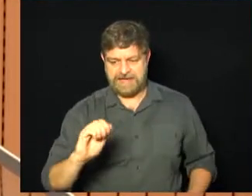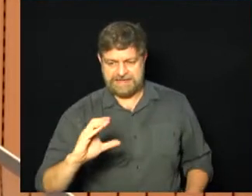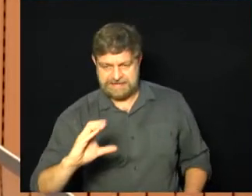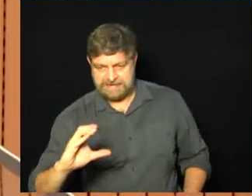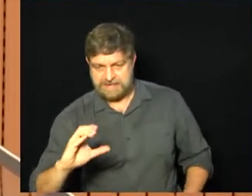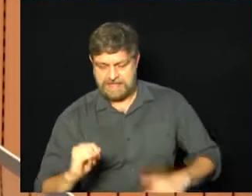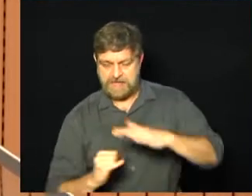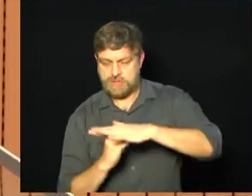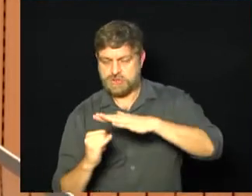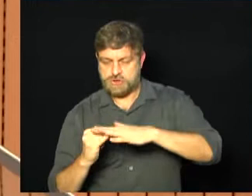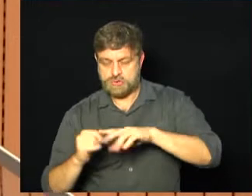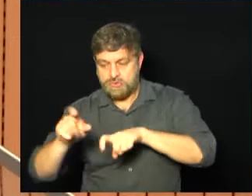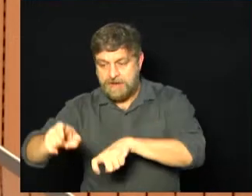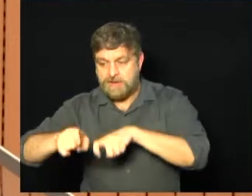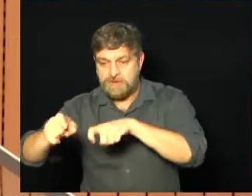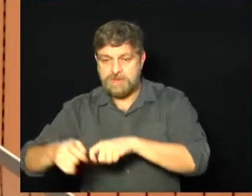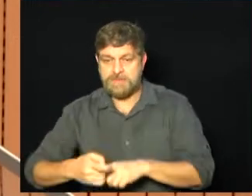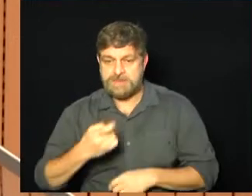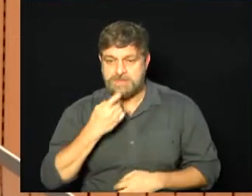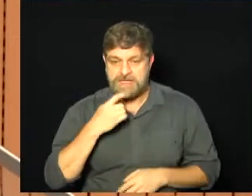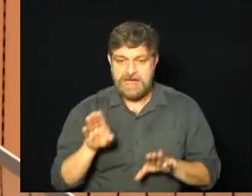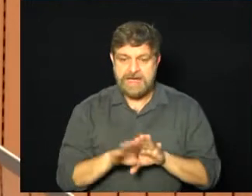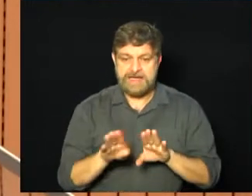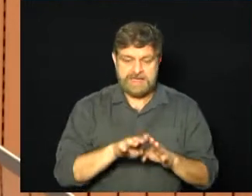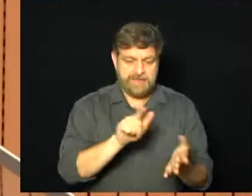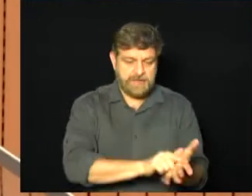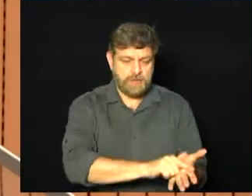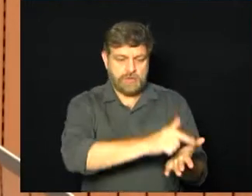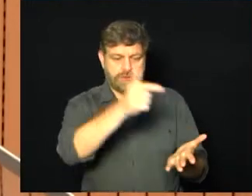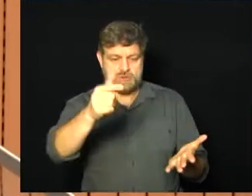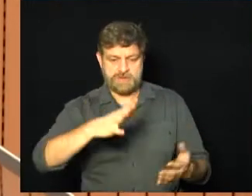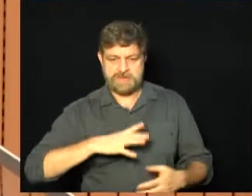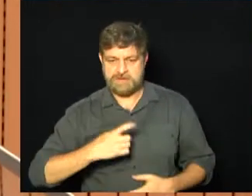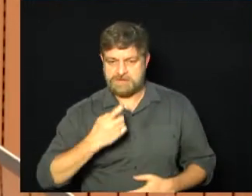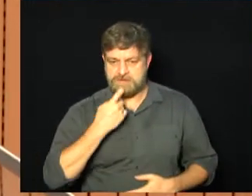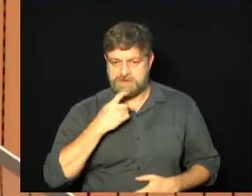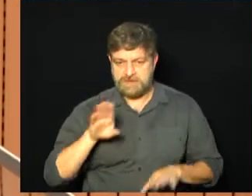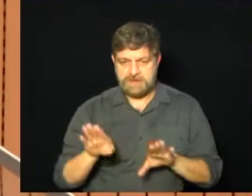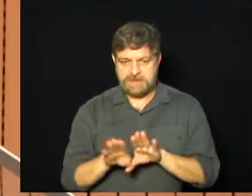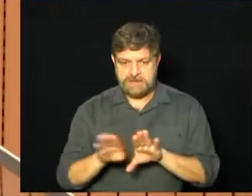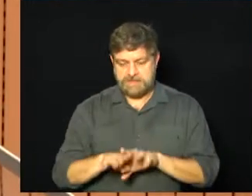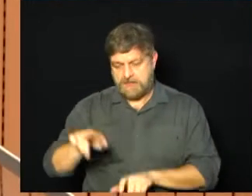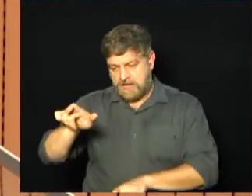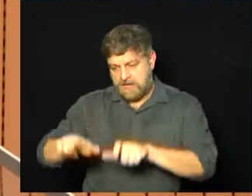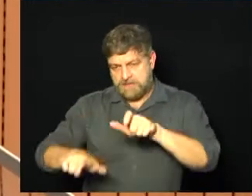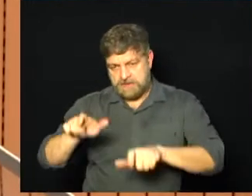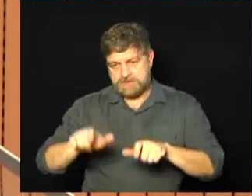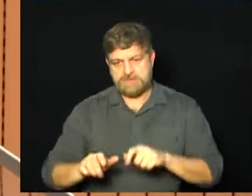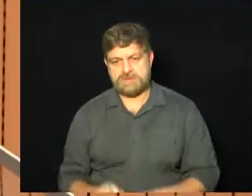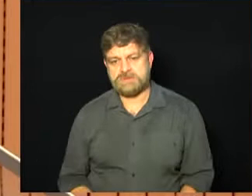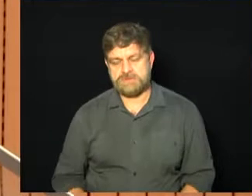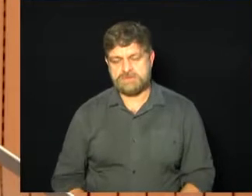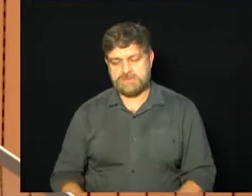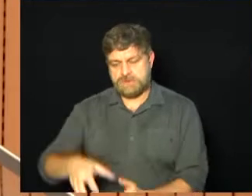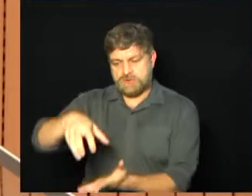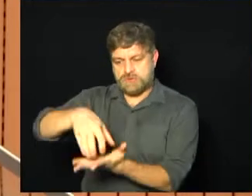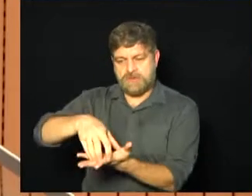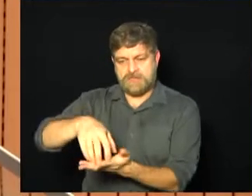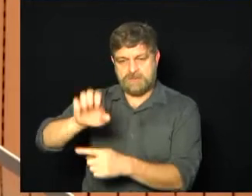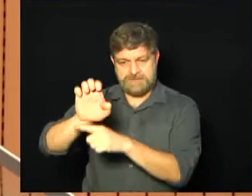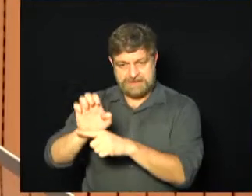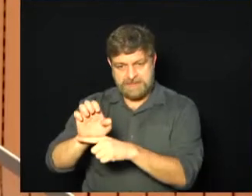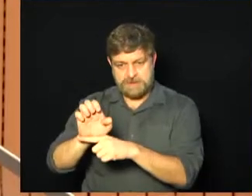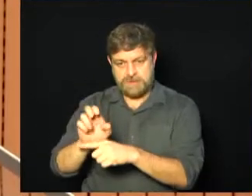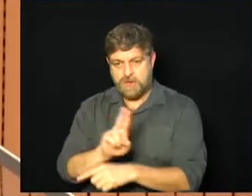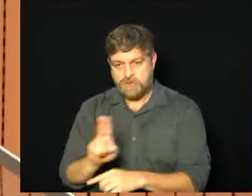os jornalistas da Gazeta de Campinas, os catedráticos e lentes do Ginásio do Estado, hoje